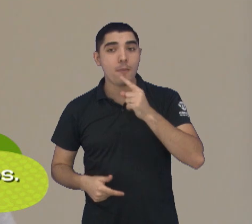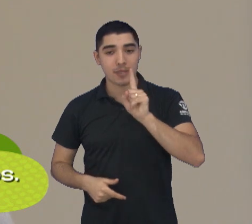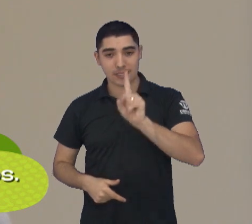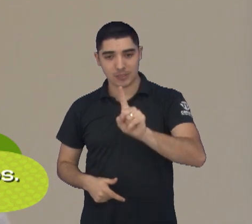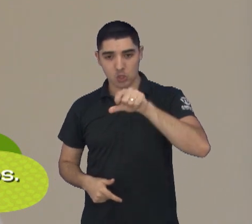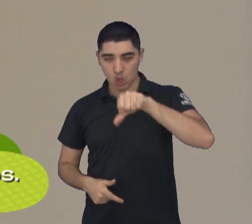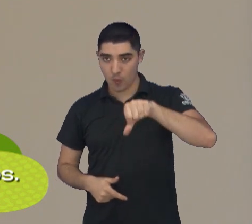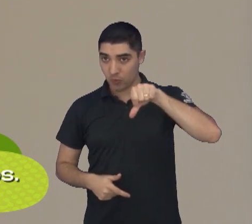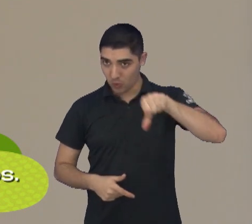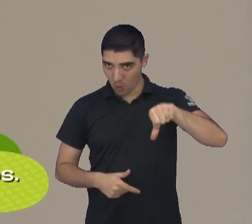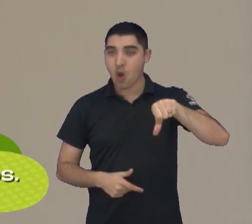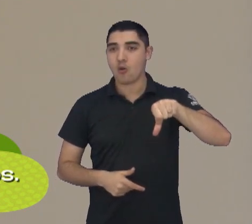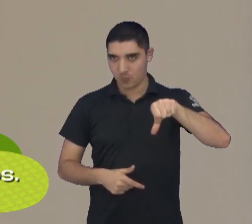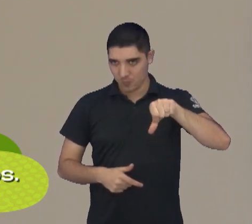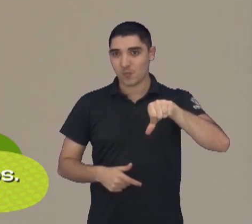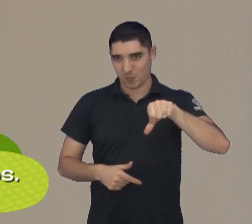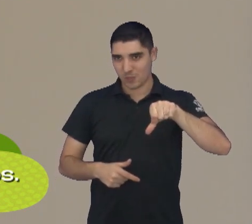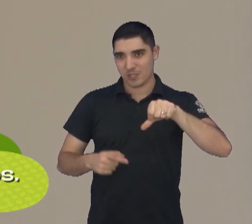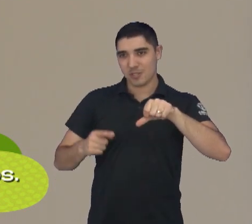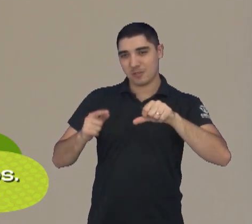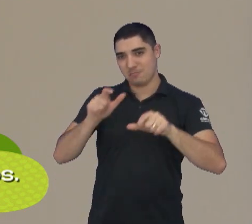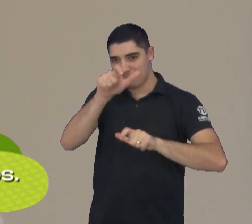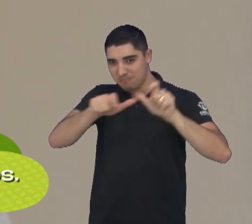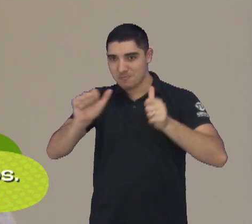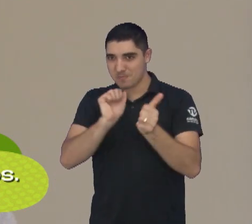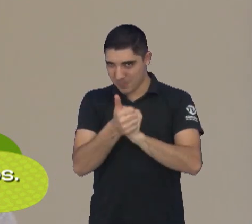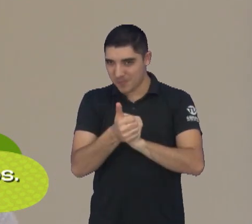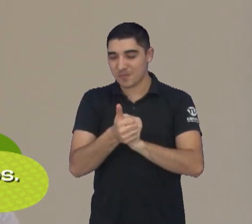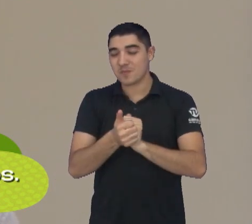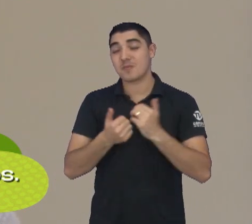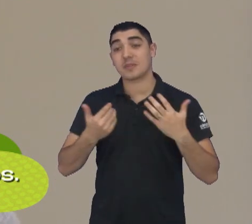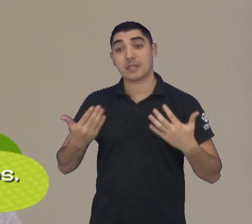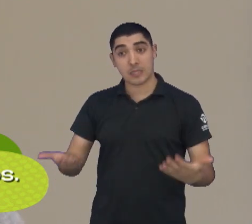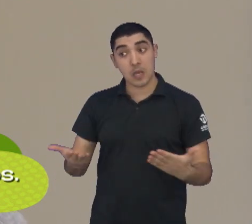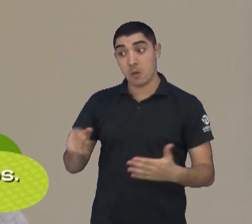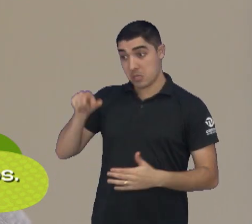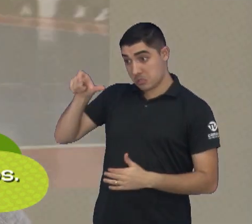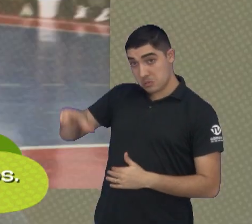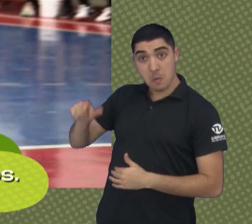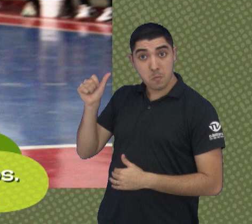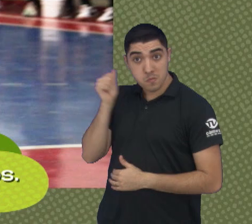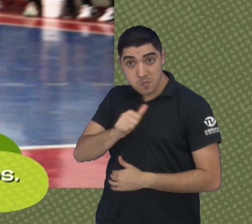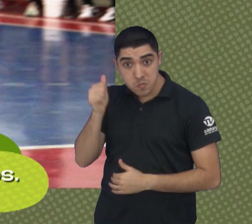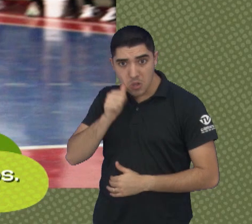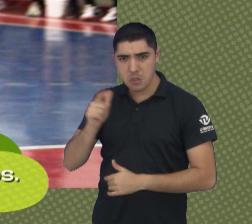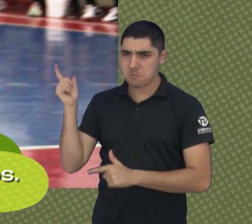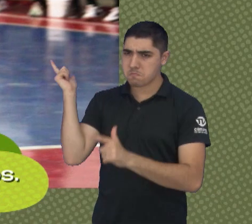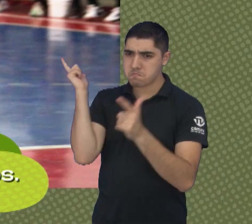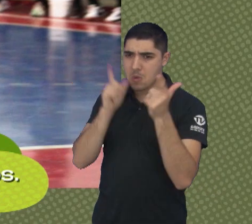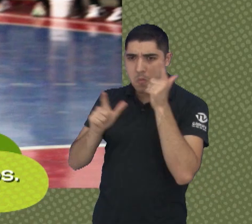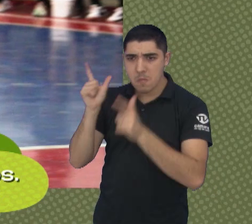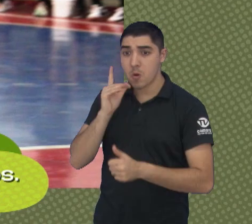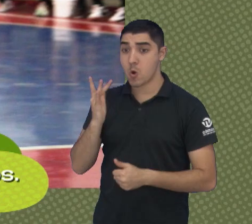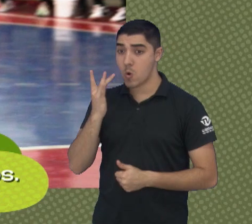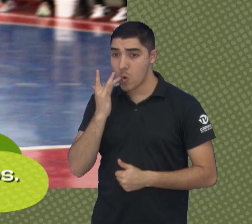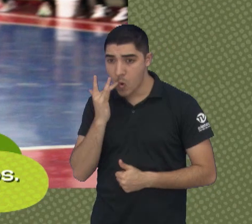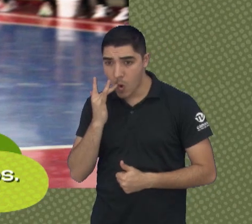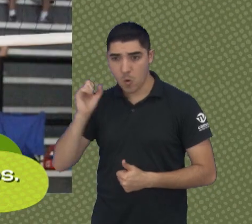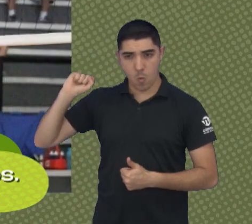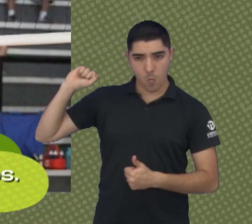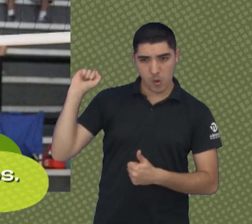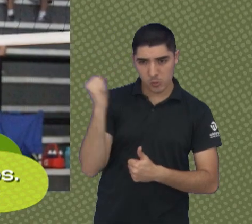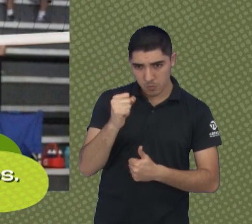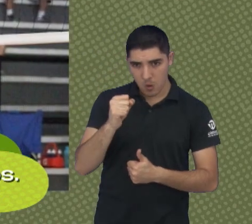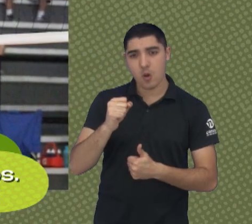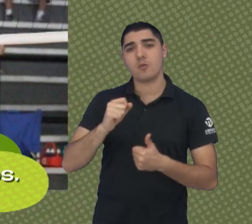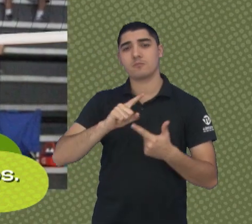199 dos nossos meninos, como eu costumo chamar. E elas conquistaram ouro no